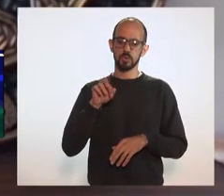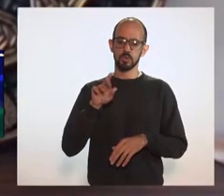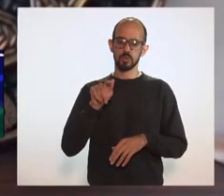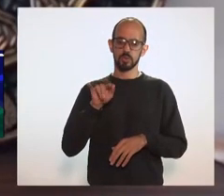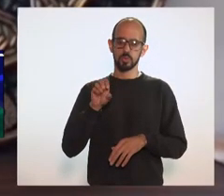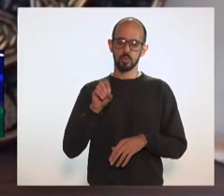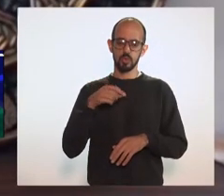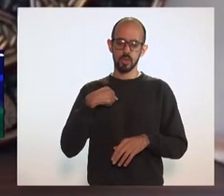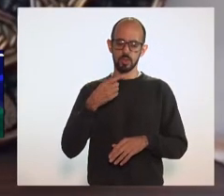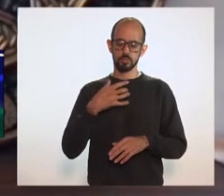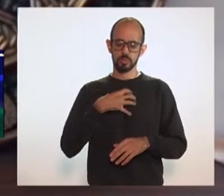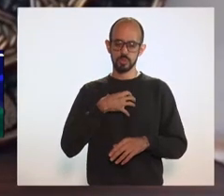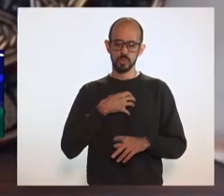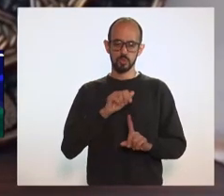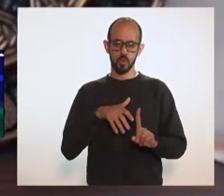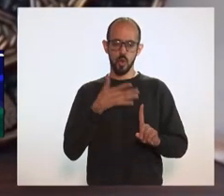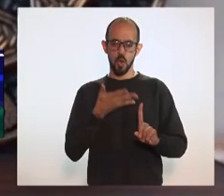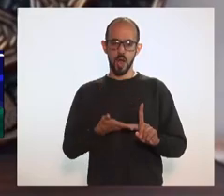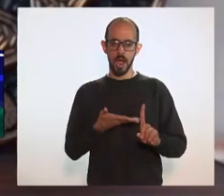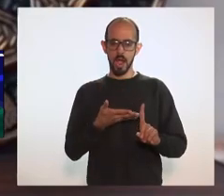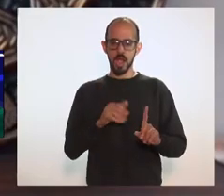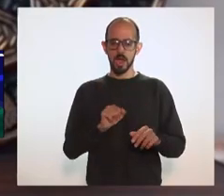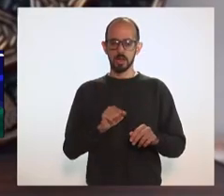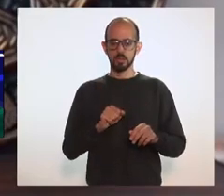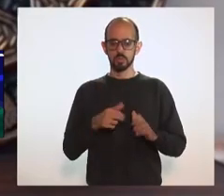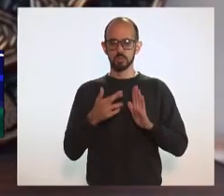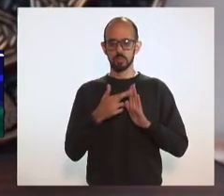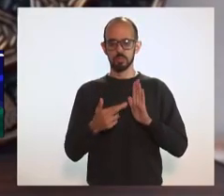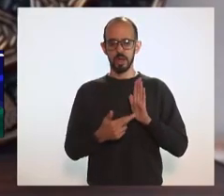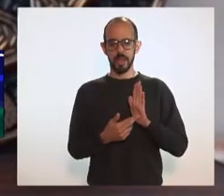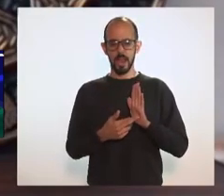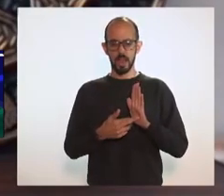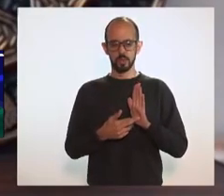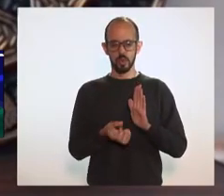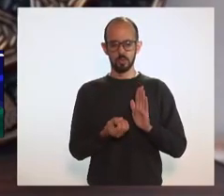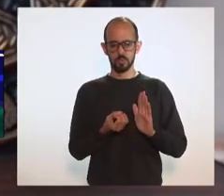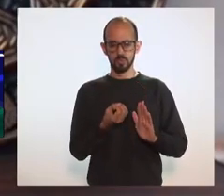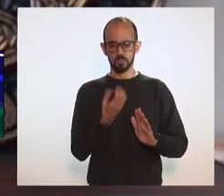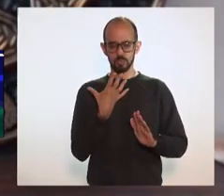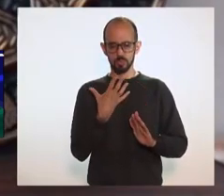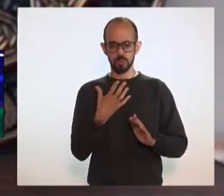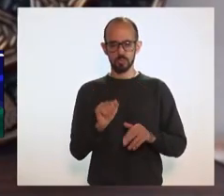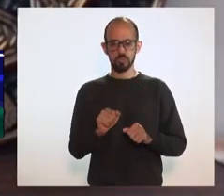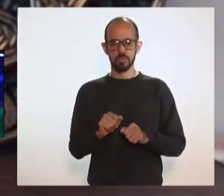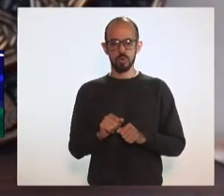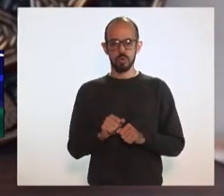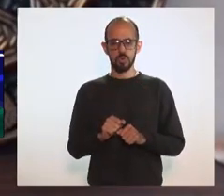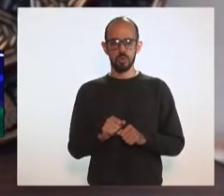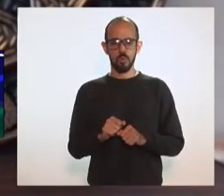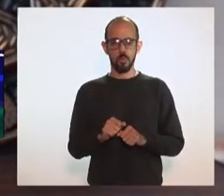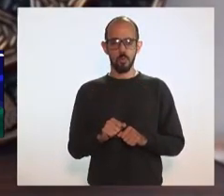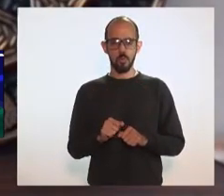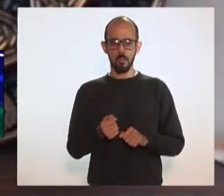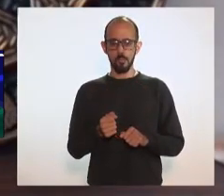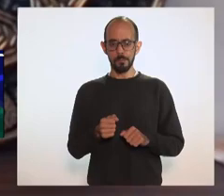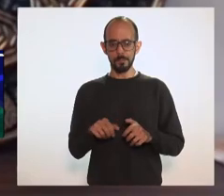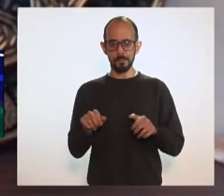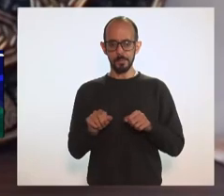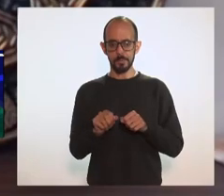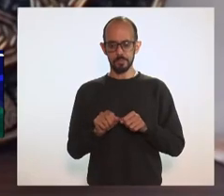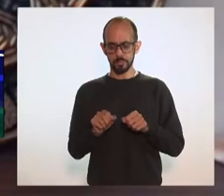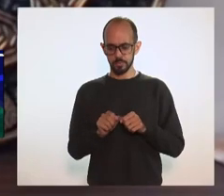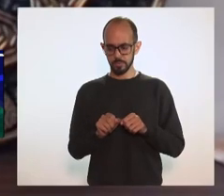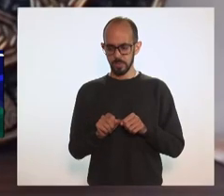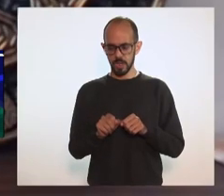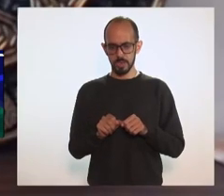Muito honrado de ter visto um relatório muito coeso, um relatório que chega ao indiciamento